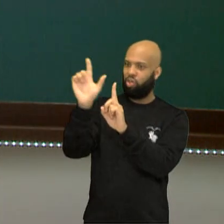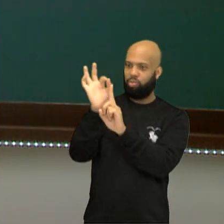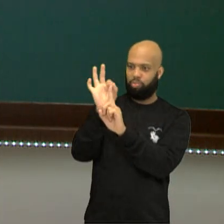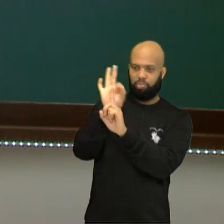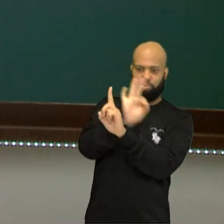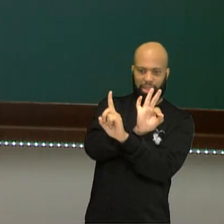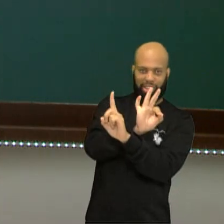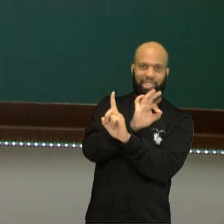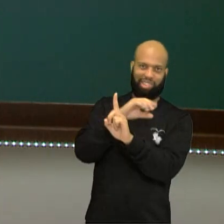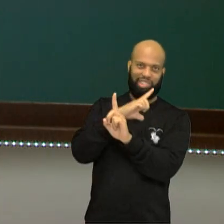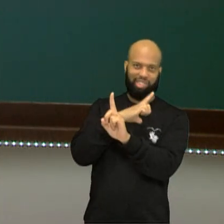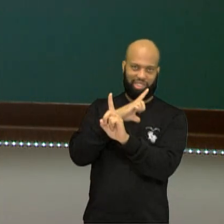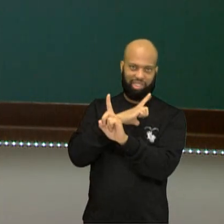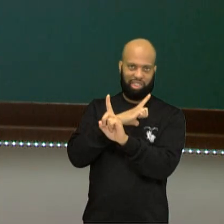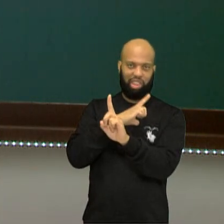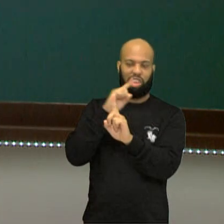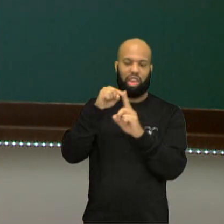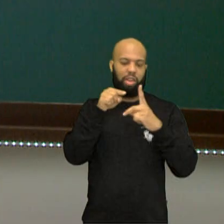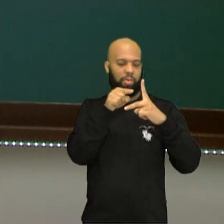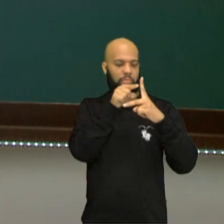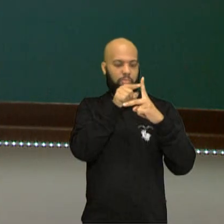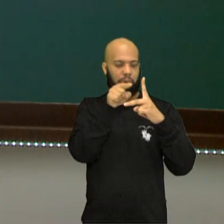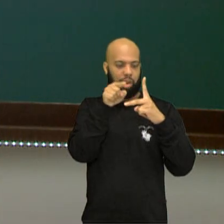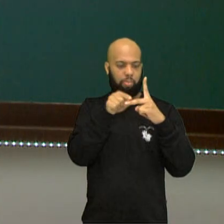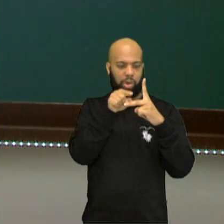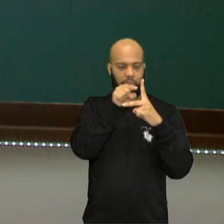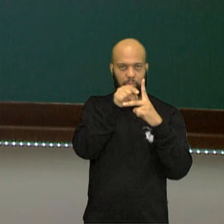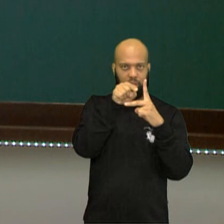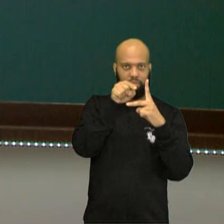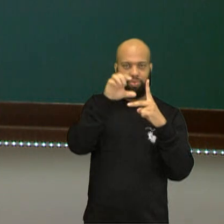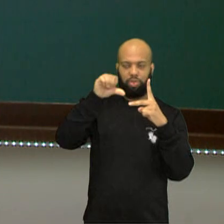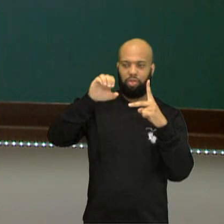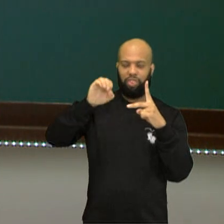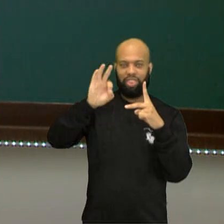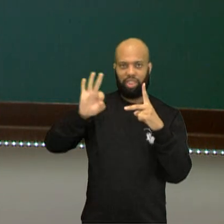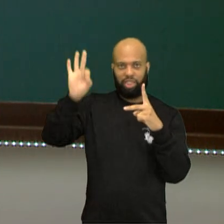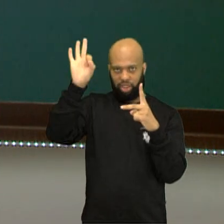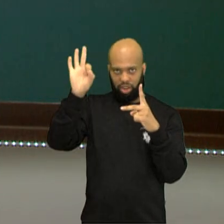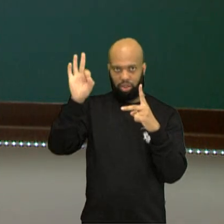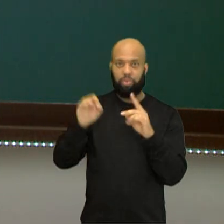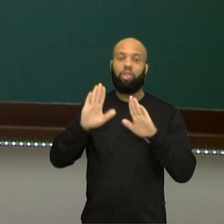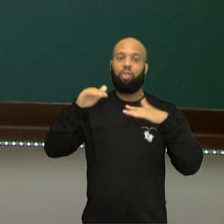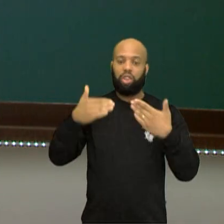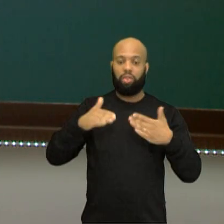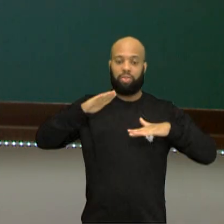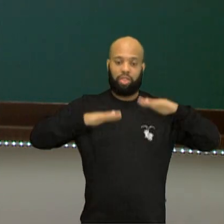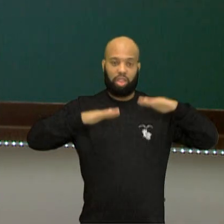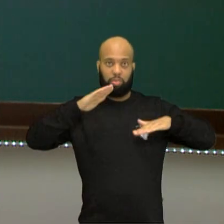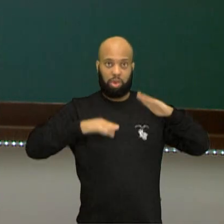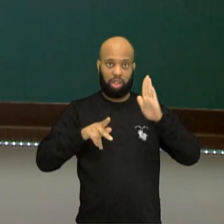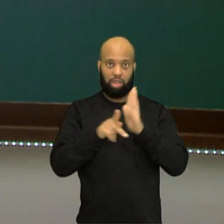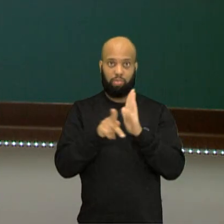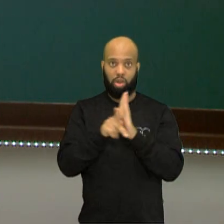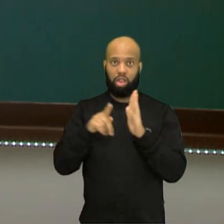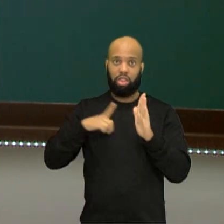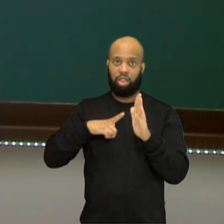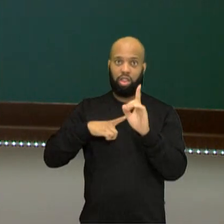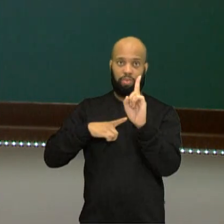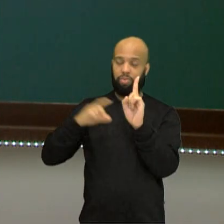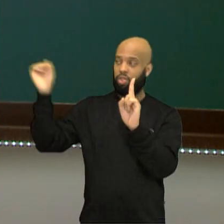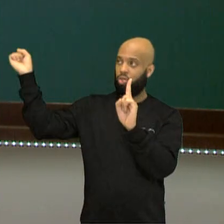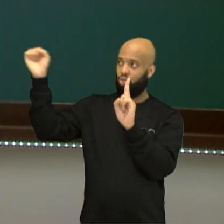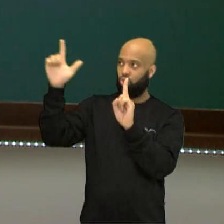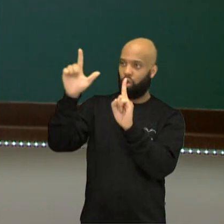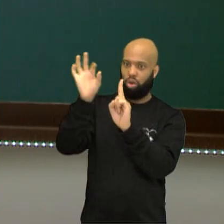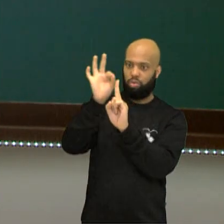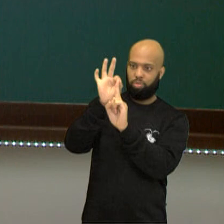no caso ali, está perpendicular ao solo. Então, dependendo da sombra que esse objeto formar com o solo,